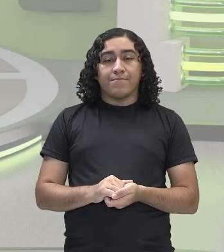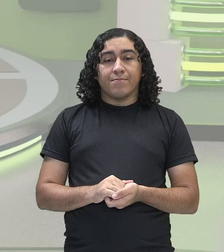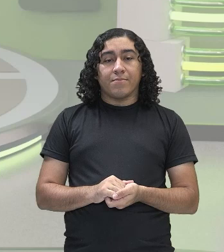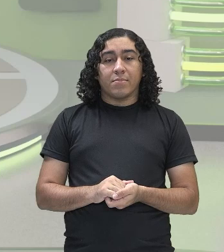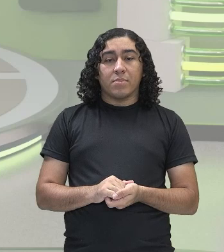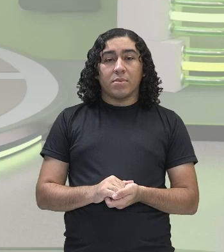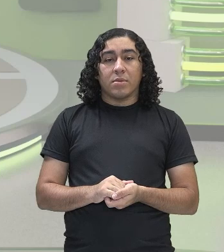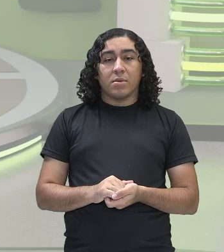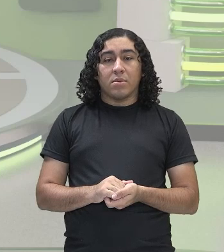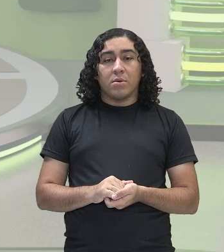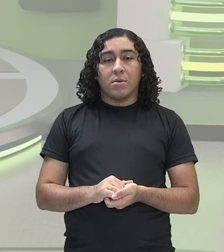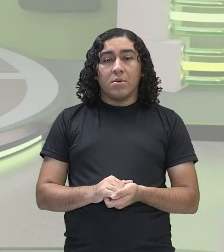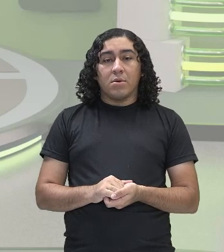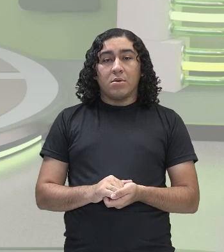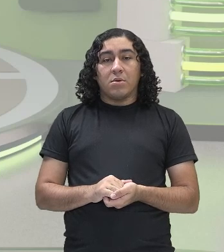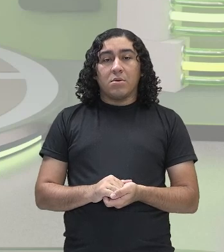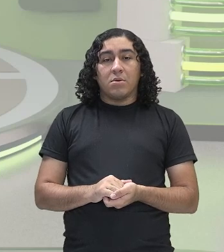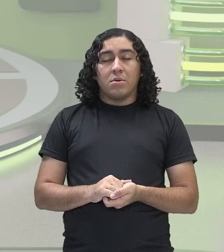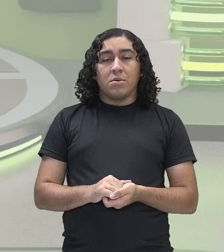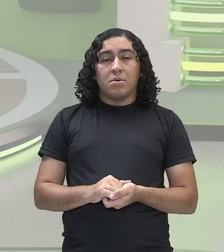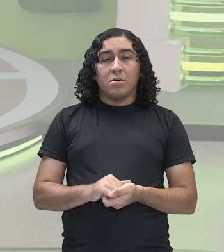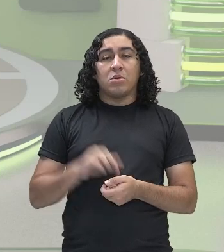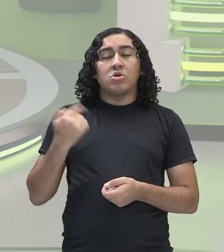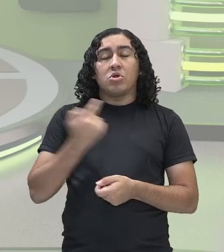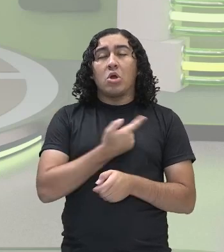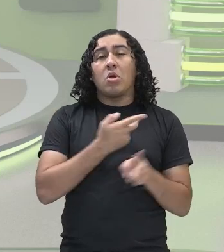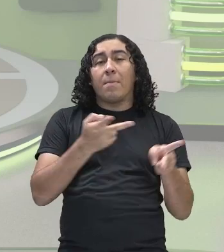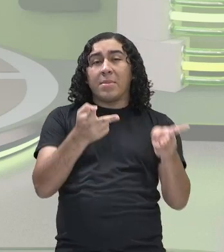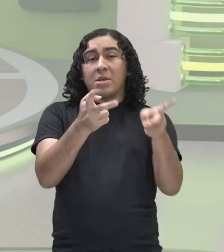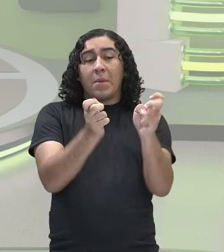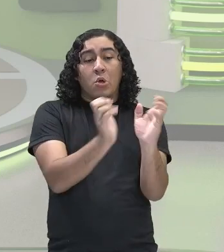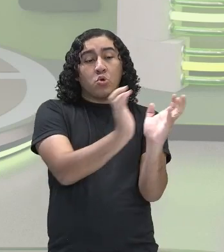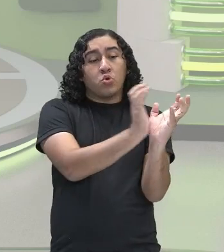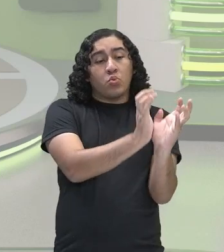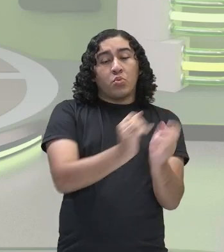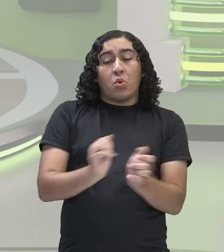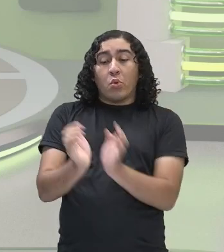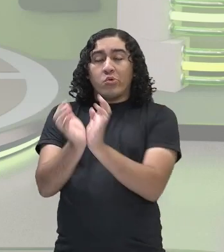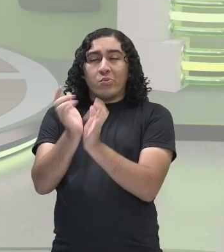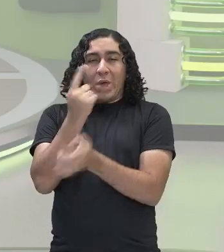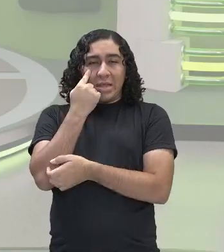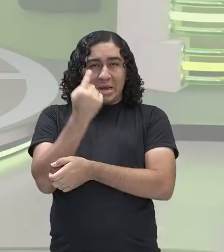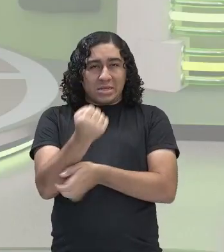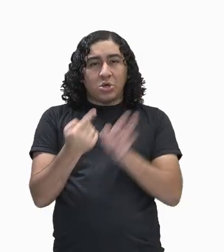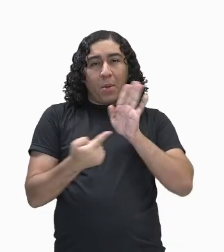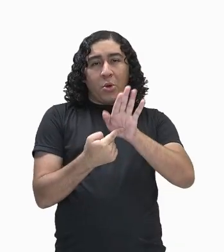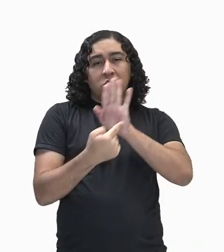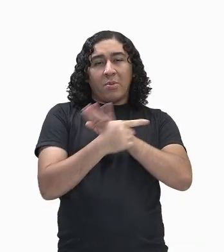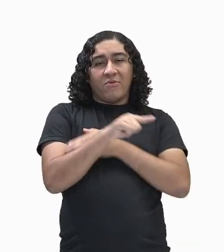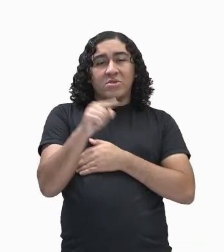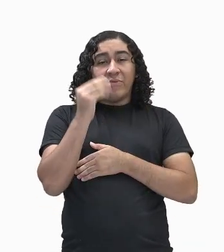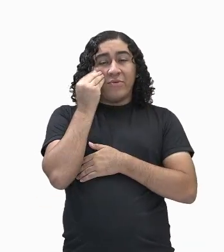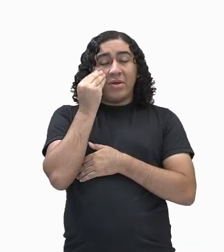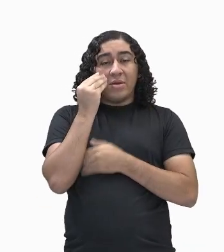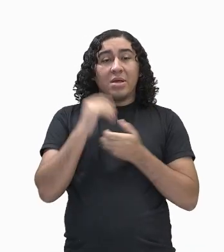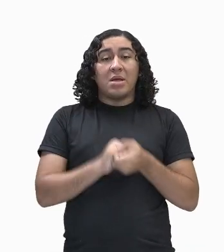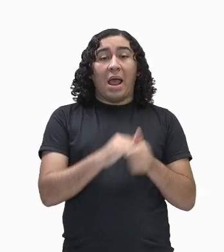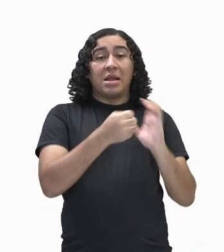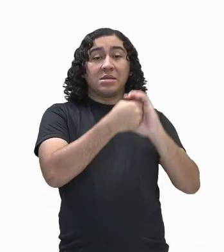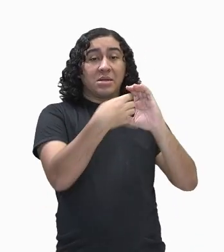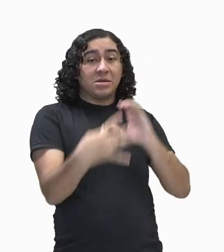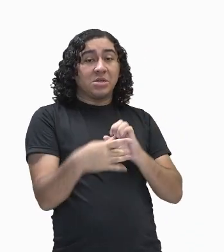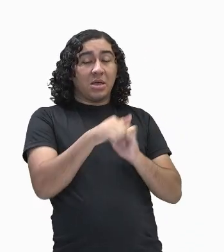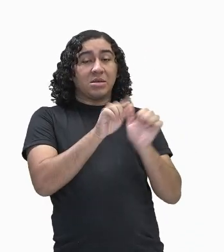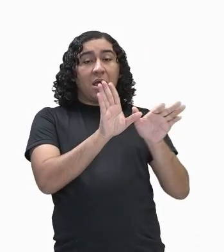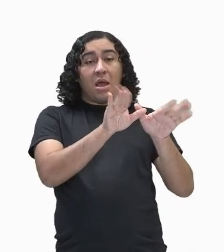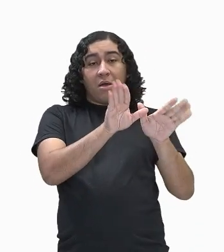ver 2 grupos bem interessantes sobre elas, que eu queria mostrar para vocês. Vamos ver as características dessas